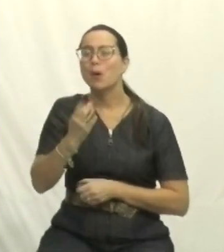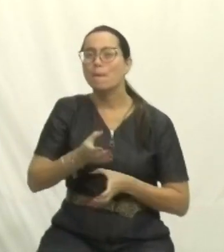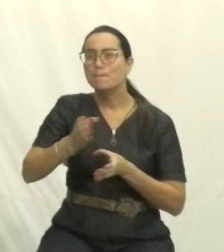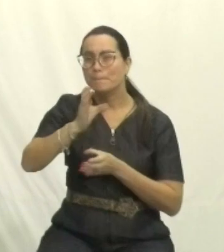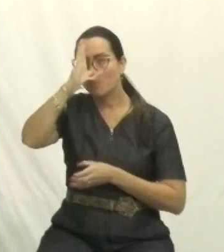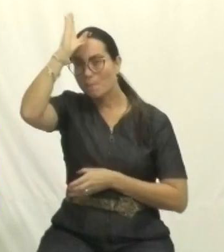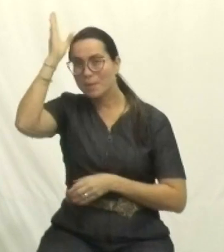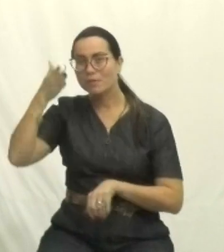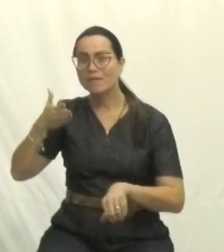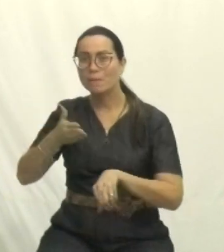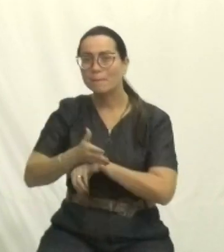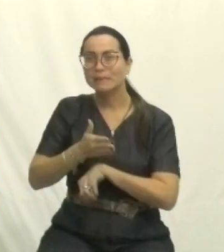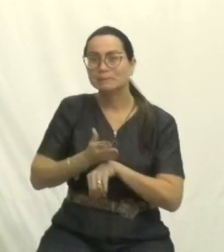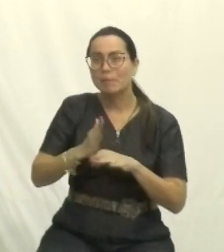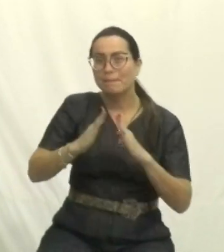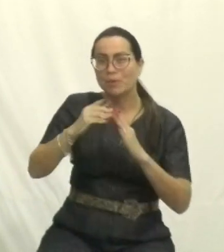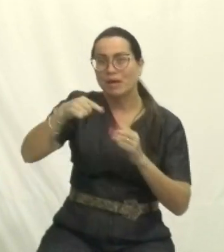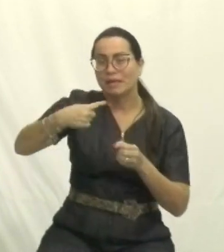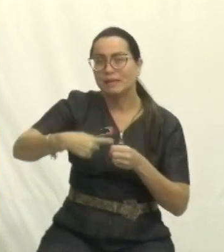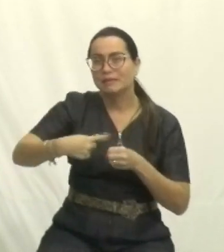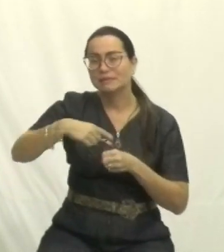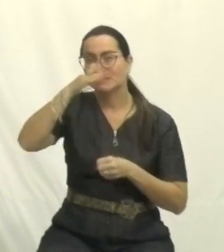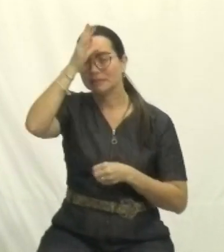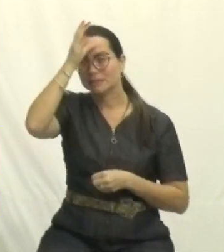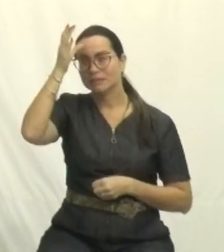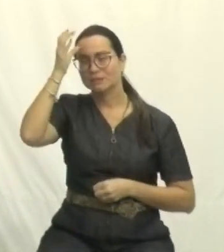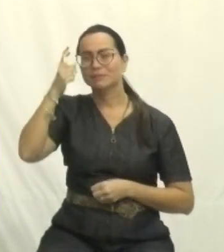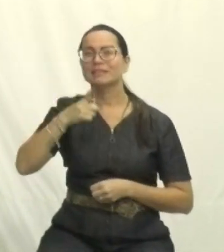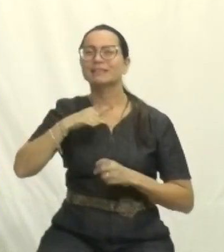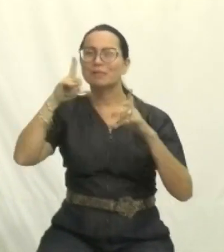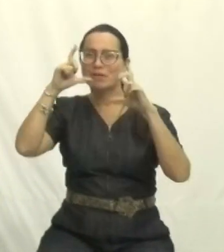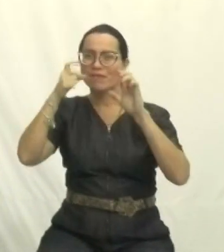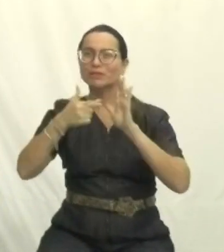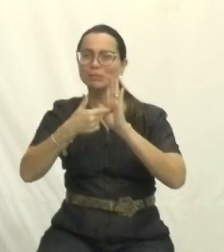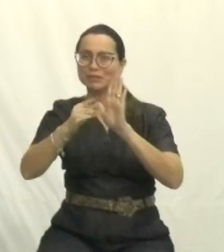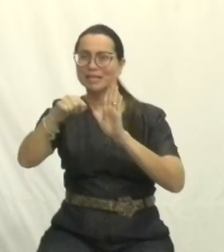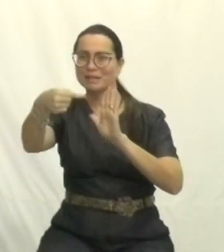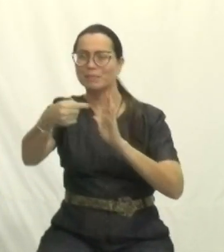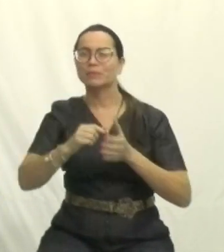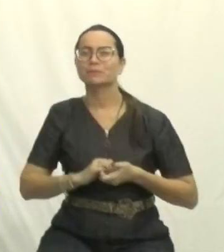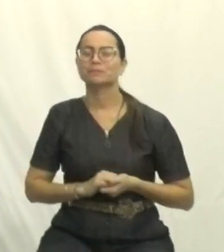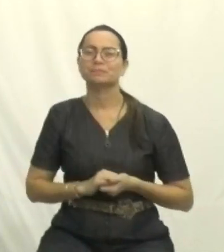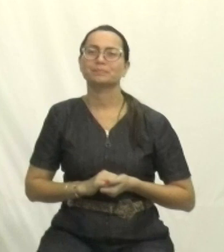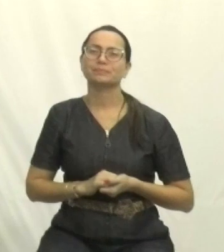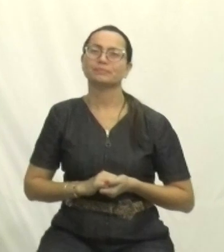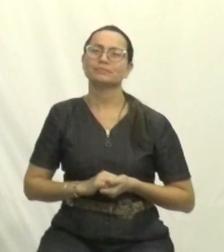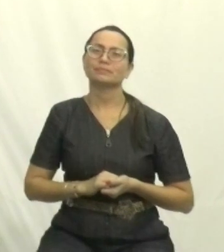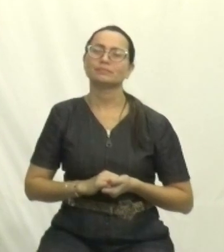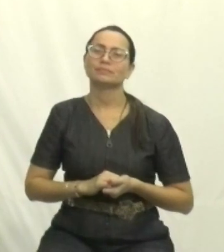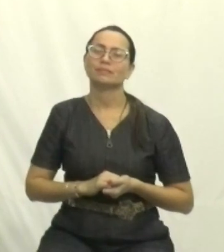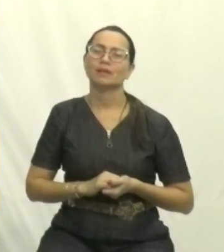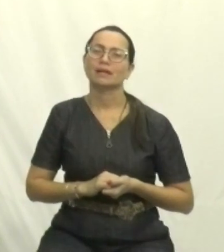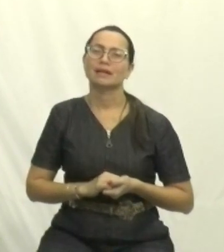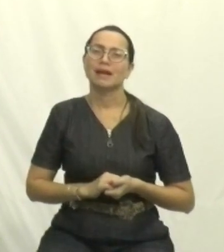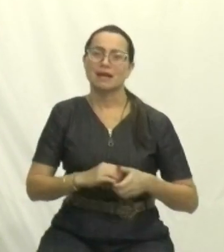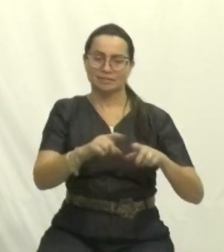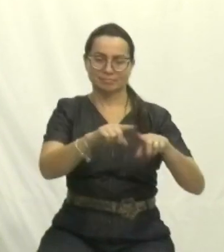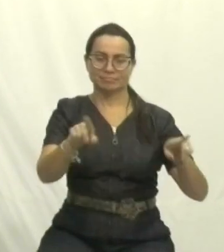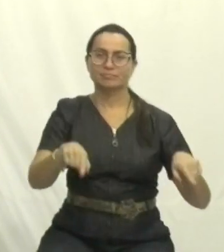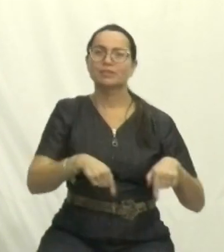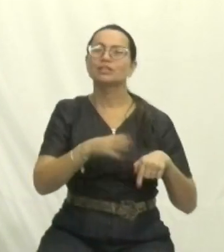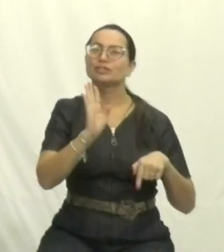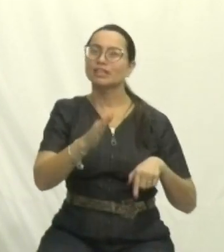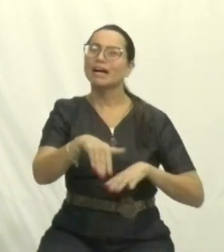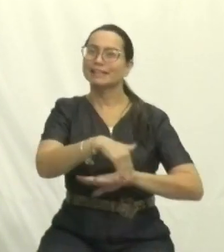E aí, a gente tem uma foto depois. O quartel do Corpo de Bombeiros, ele já era na Rua do Lário dos